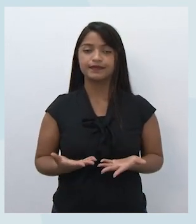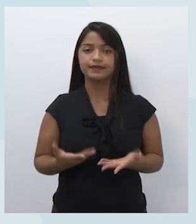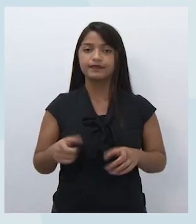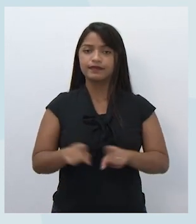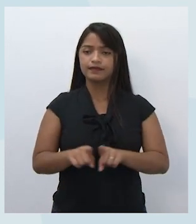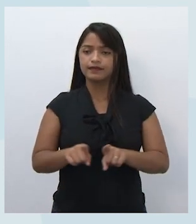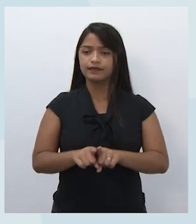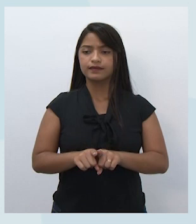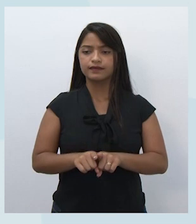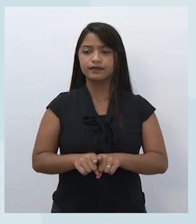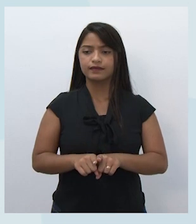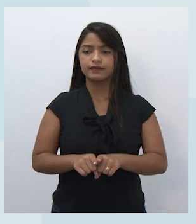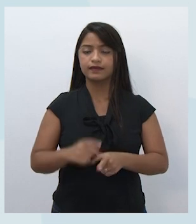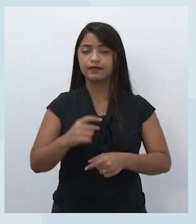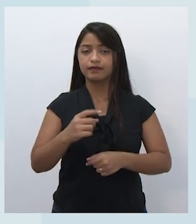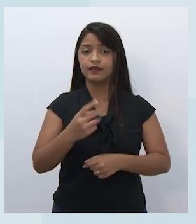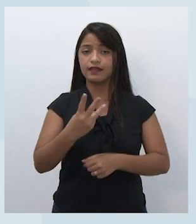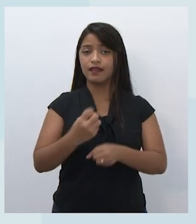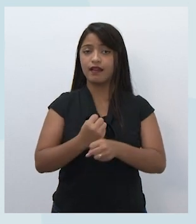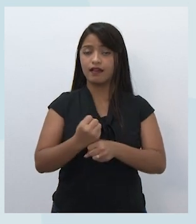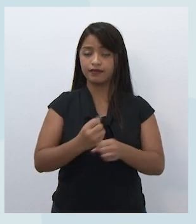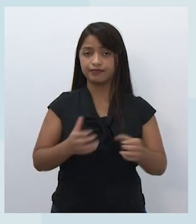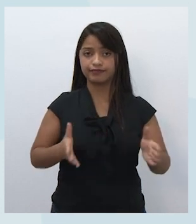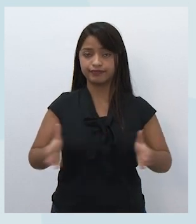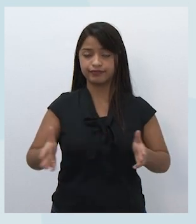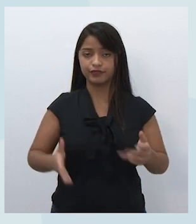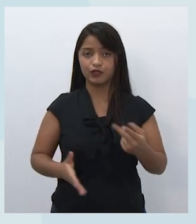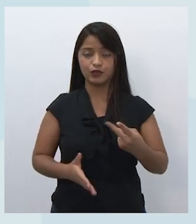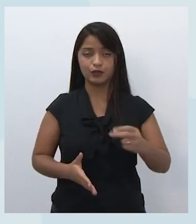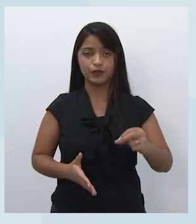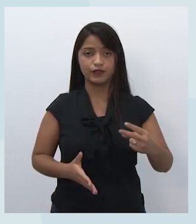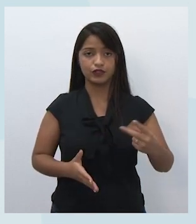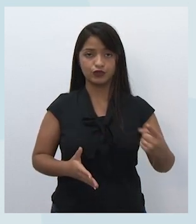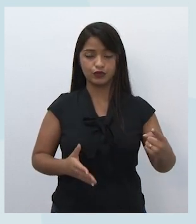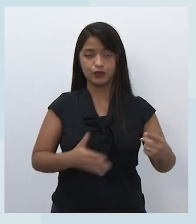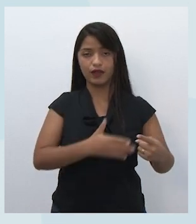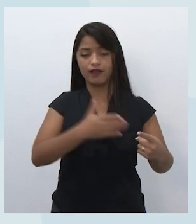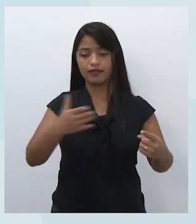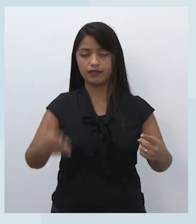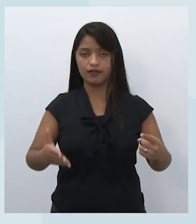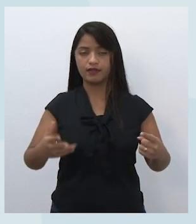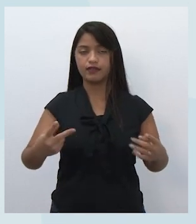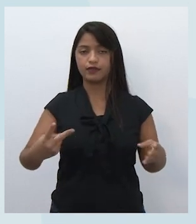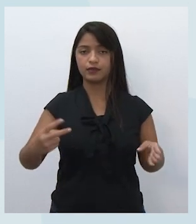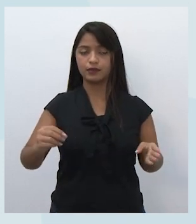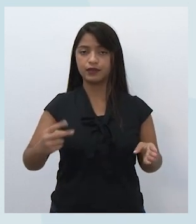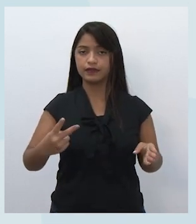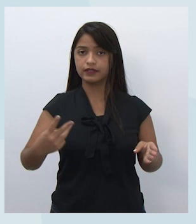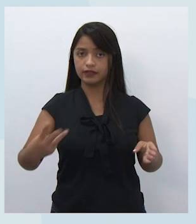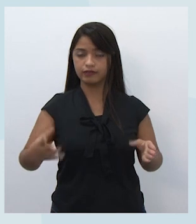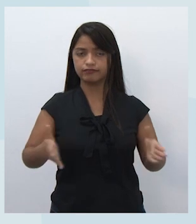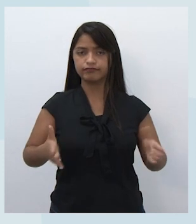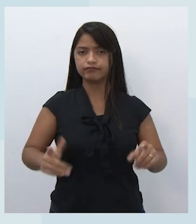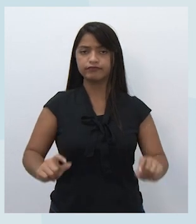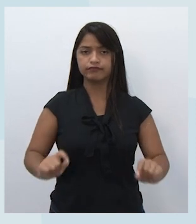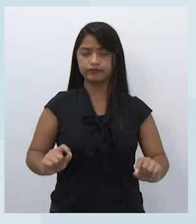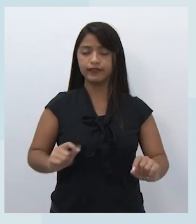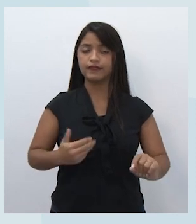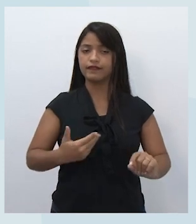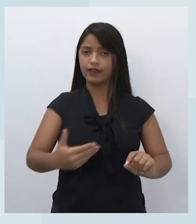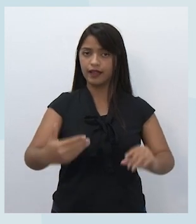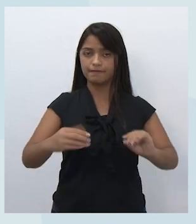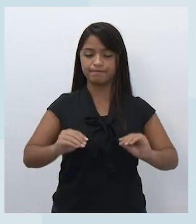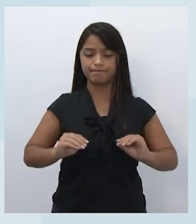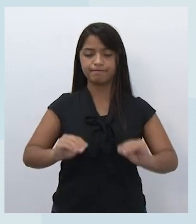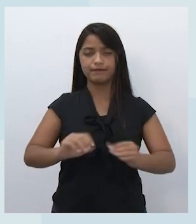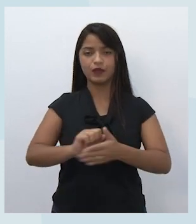Triênio de 2021 a 2023, iniciaríamos a implementação progressiva do currículo da etapa do médio.